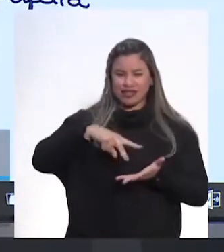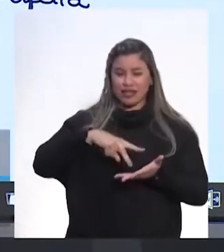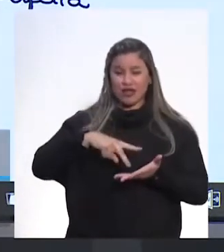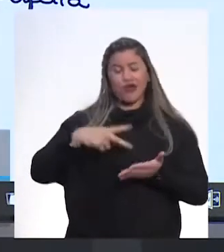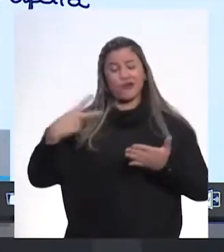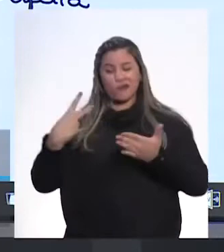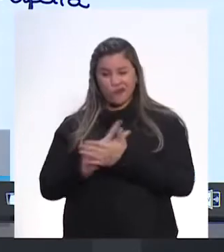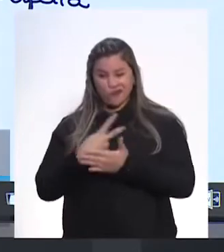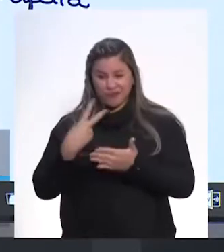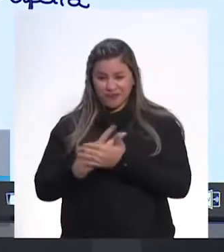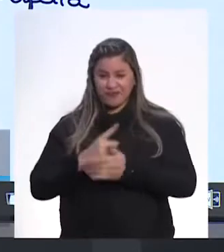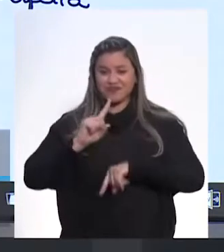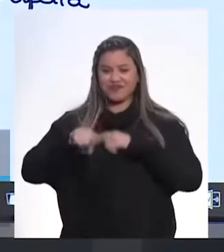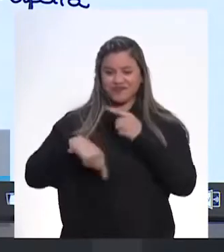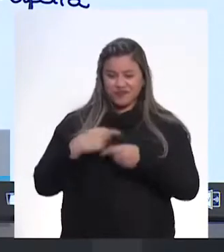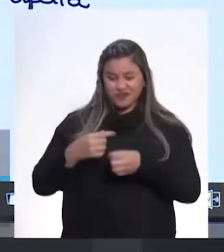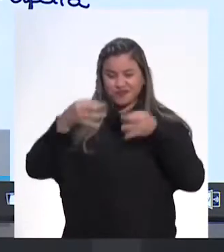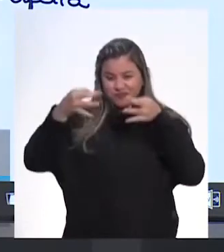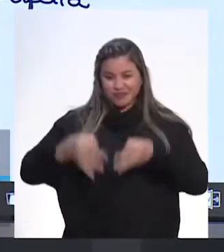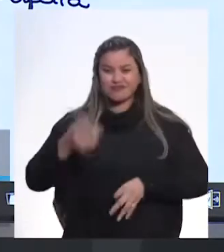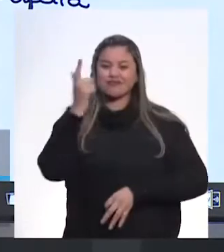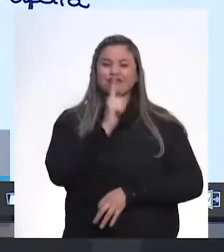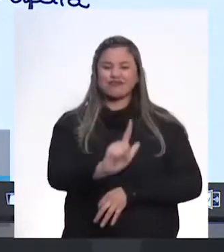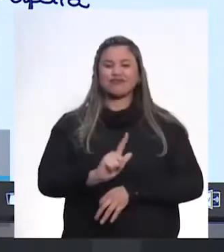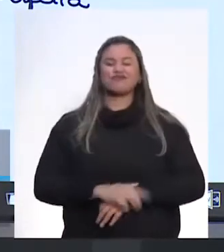mas você conserta o passo e segue, né?